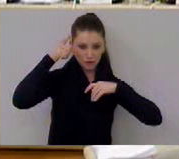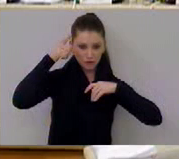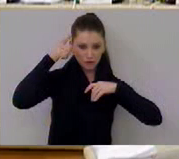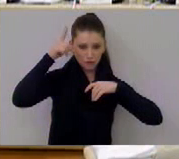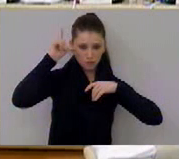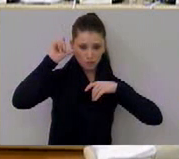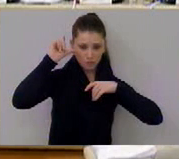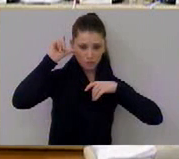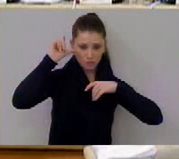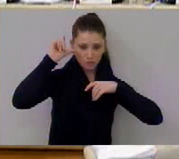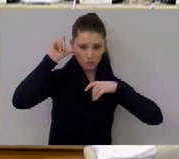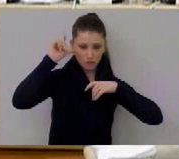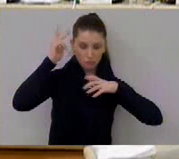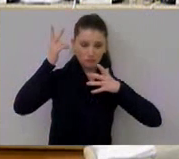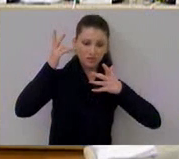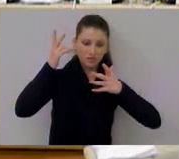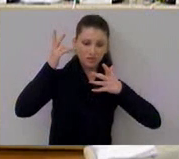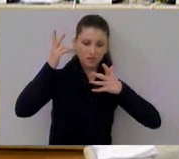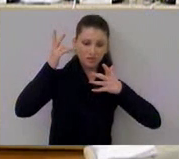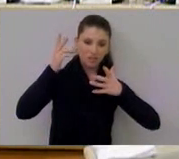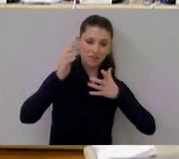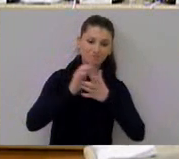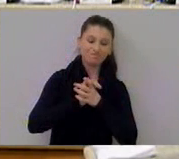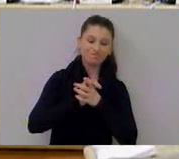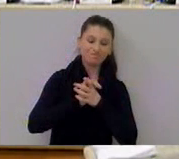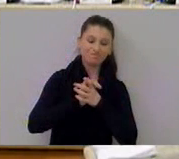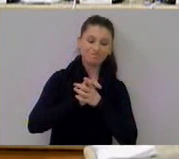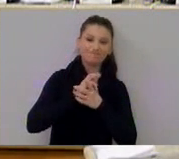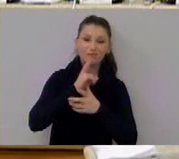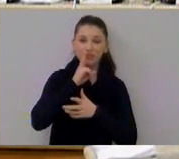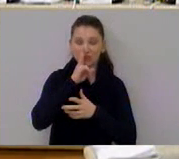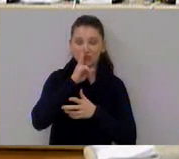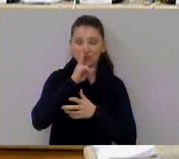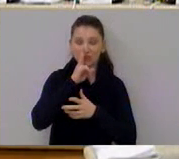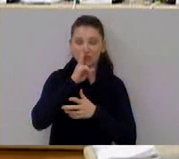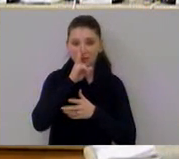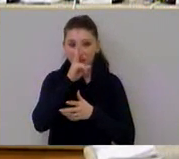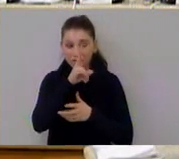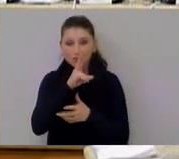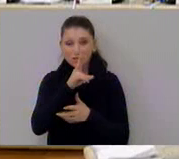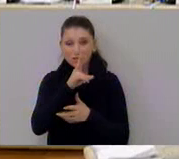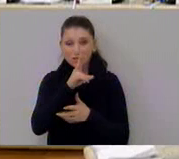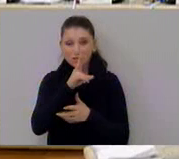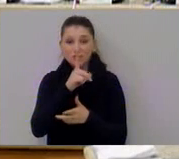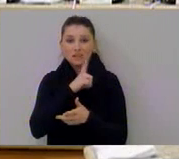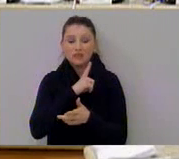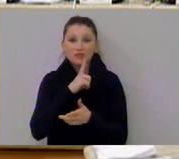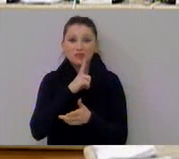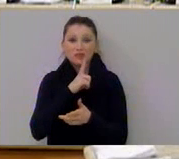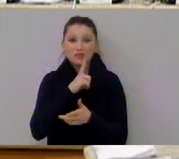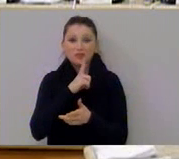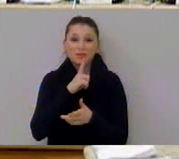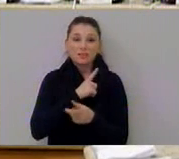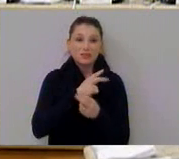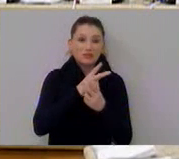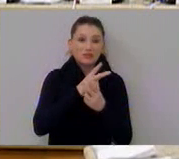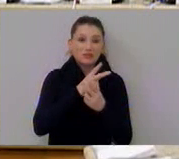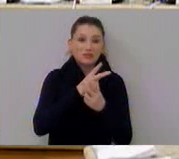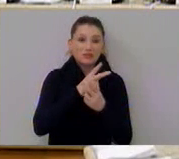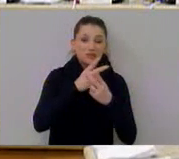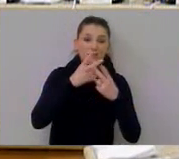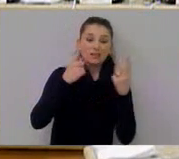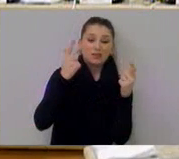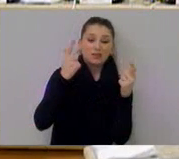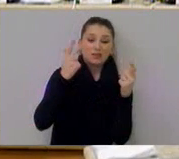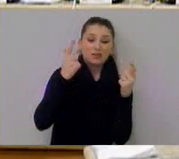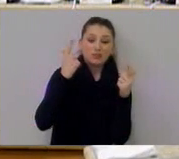que teve, por isso causou vários danos na cidade.